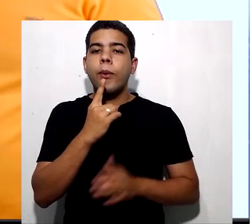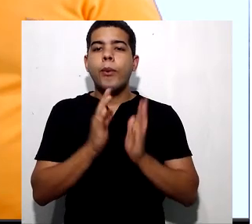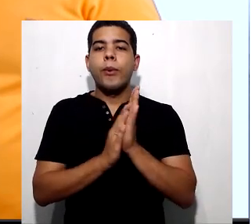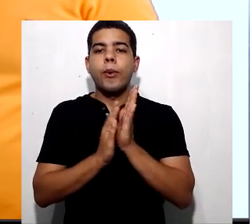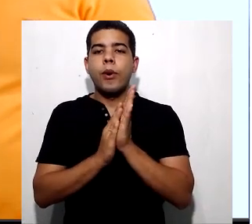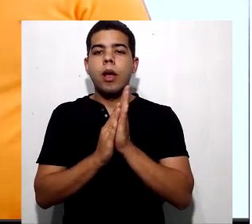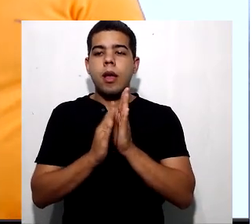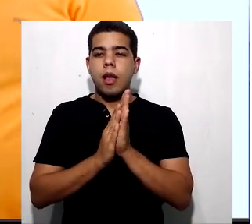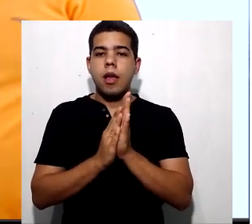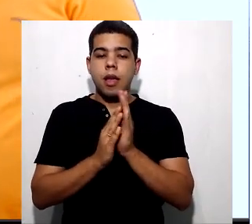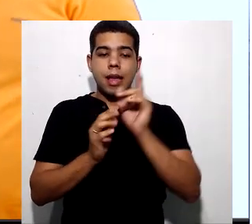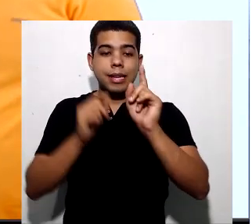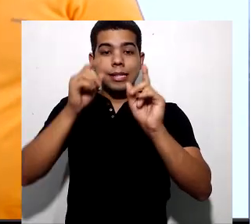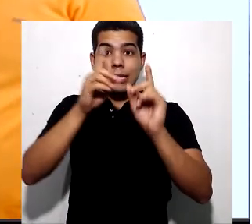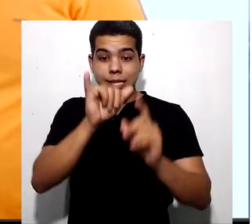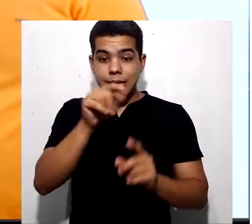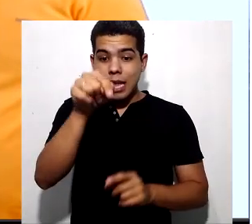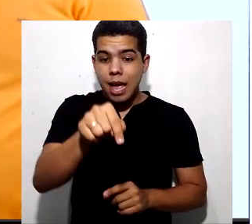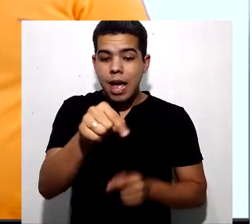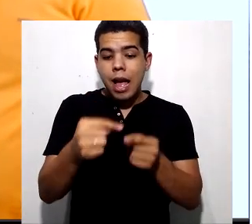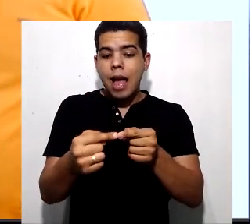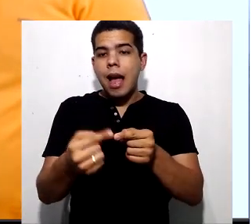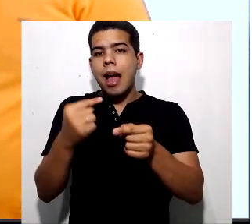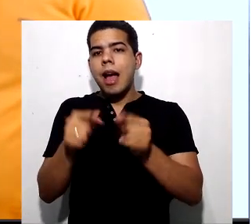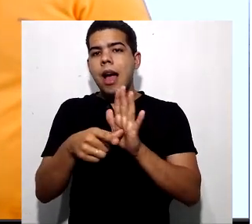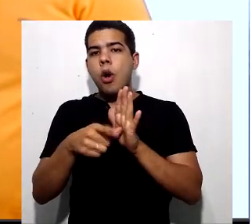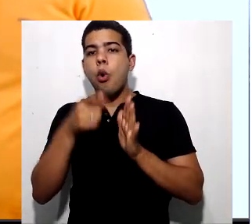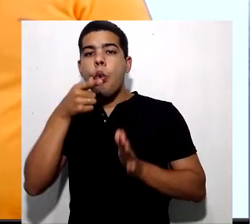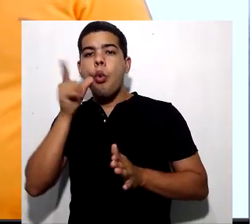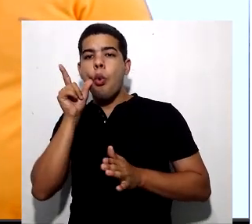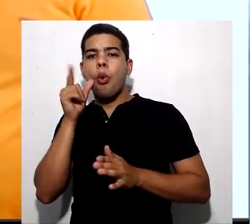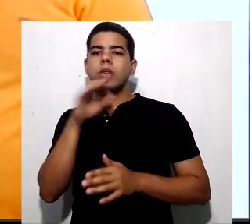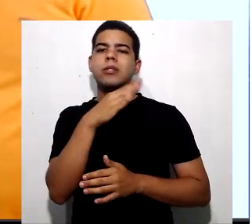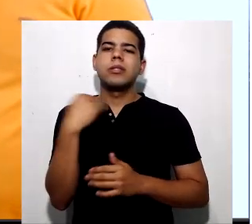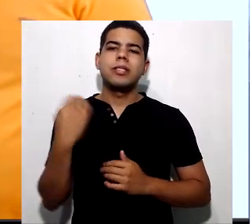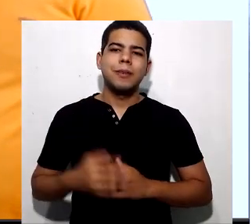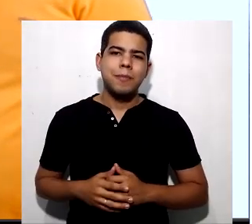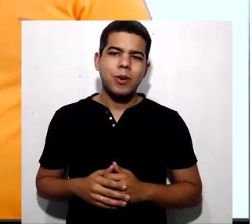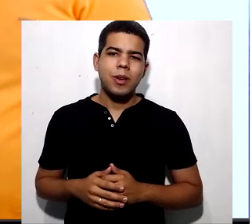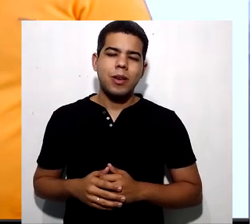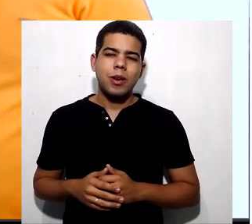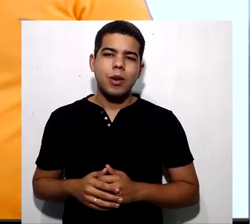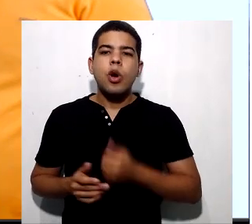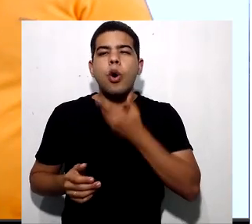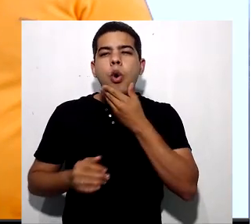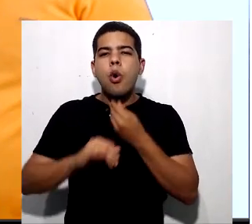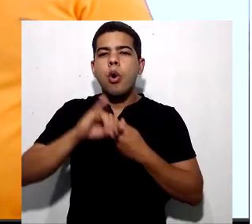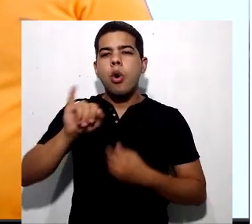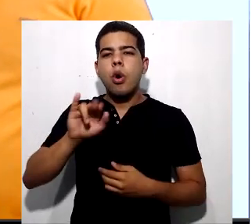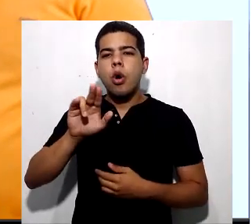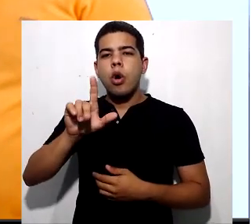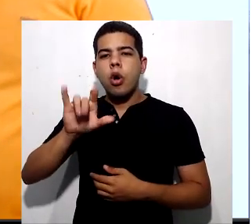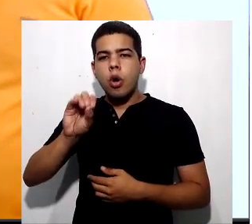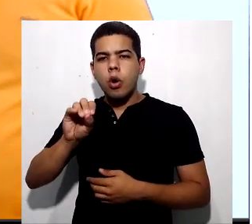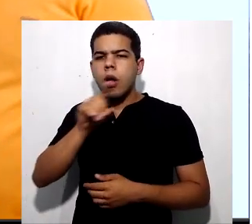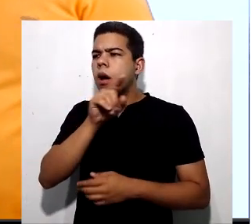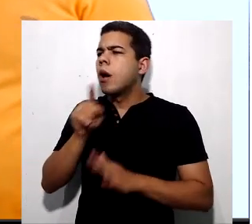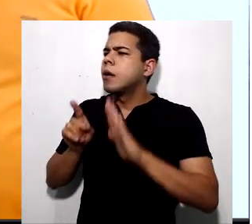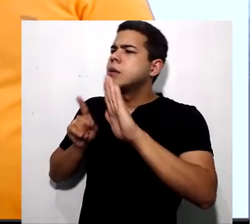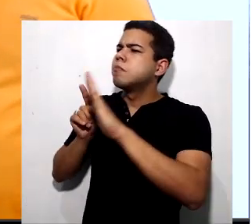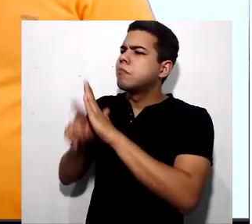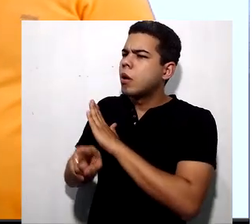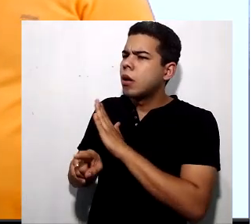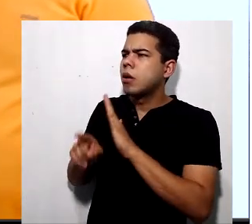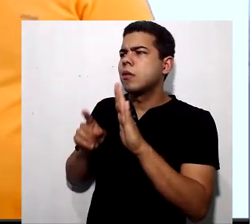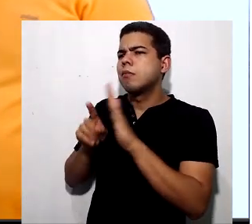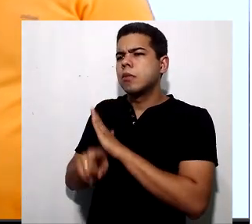foi um repórter da TV Cultura, que ele faz essa entrevista com Clarice, e ele lança perguntas a ela